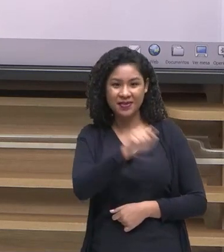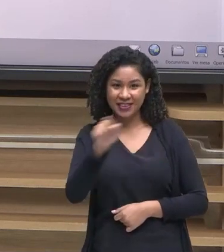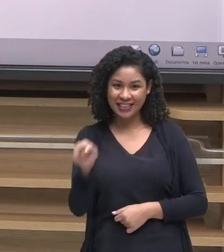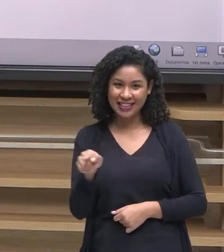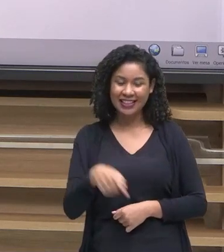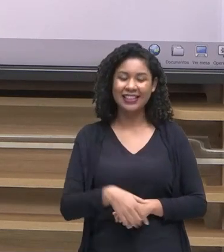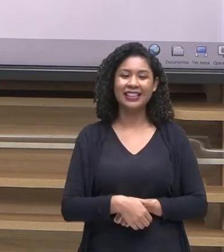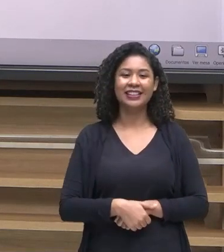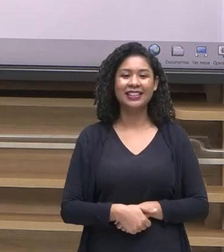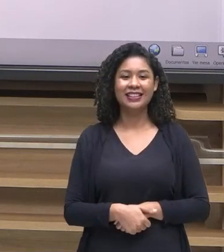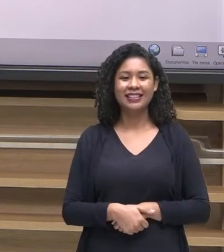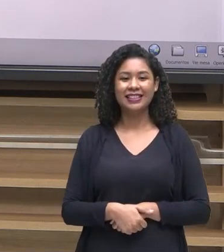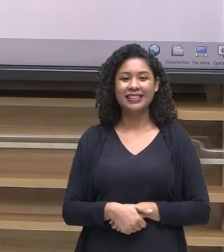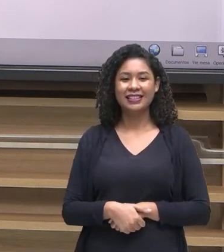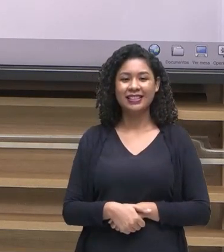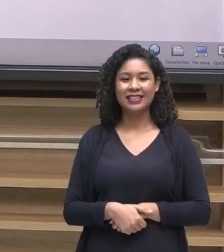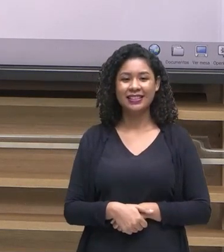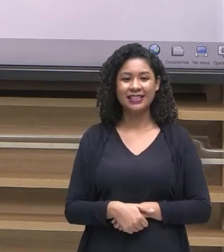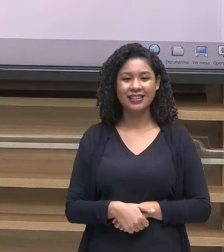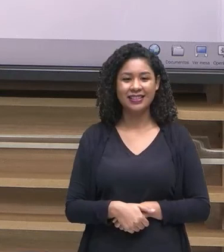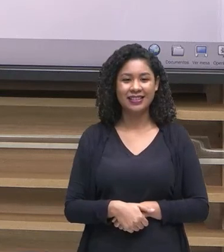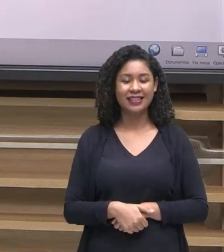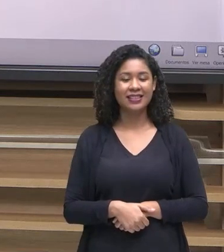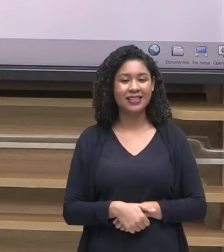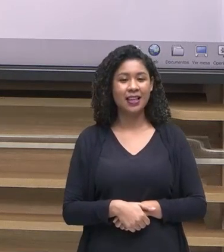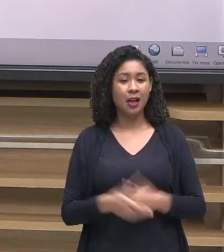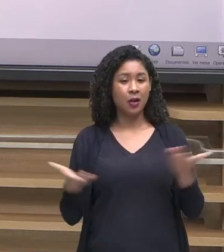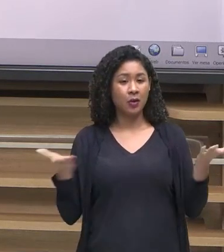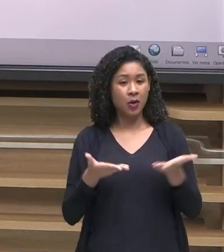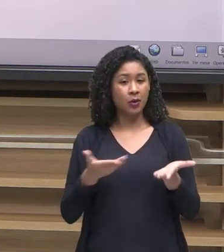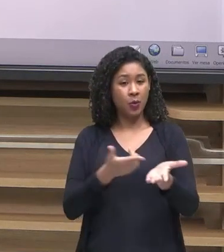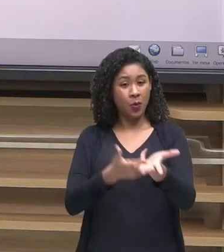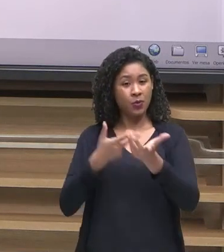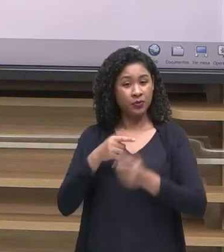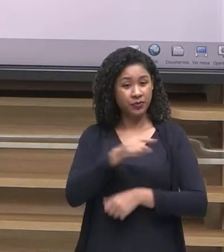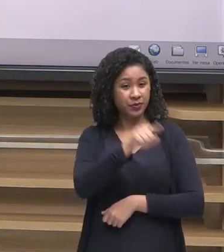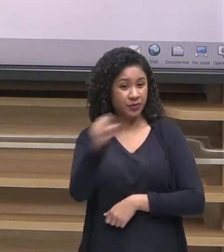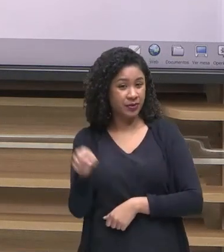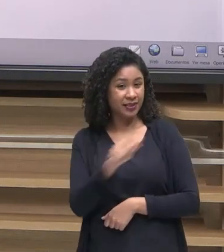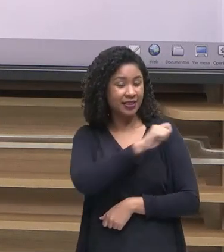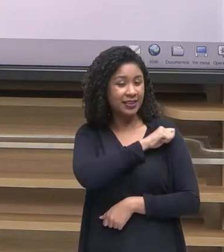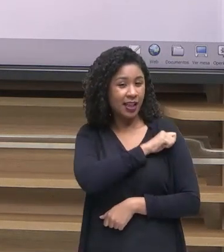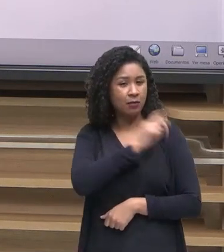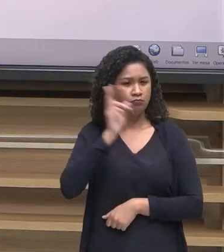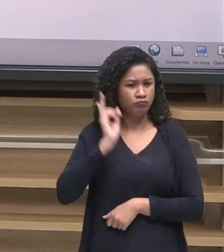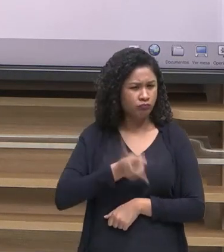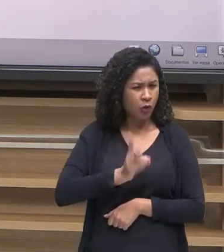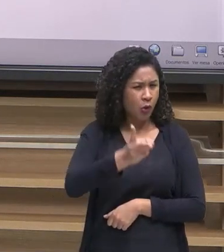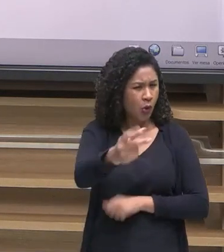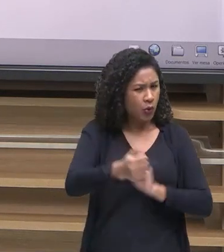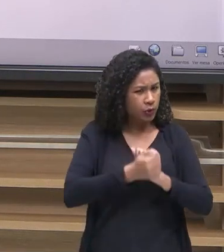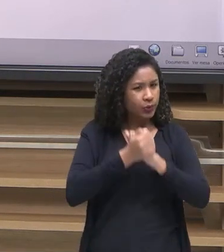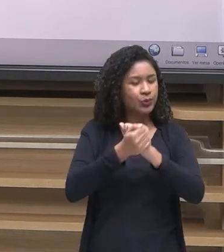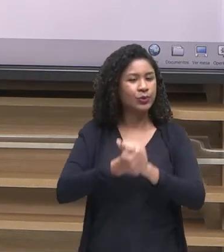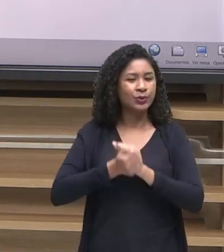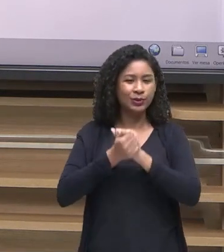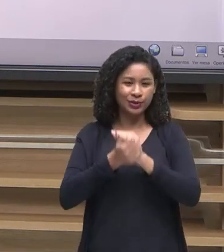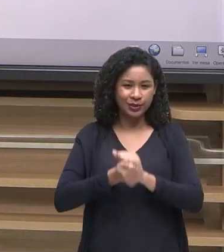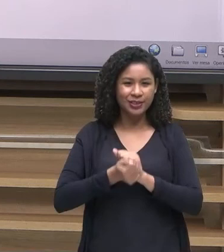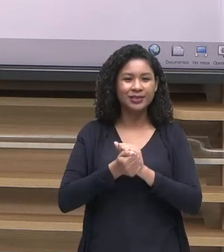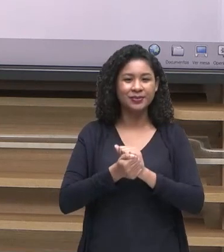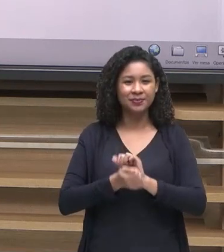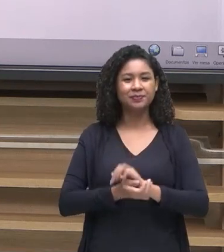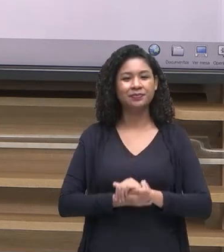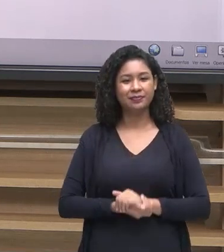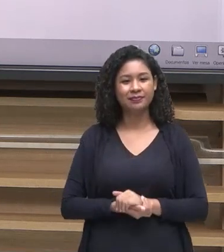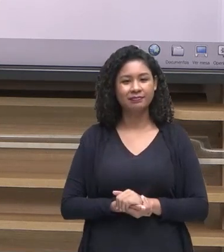aqui na nossa aula de hoje. E quero te convidar, meu caro aluno, minha cara aluna, a continuar juntos conosco aqui